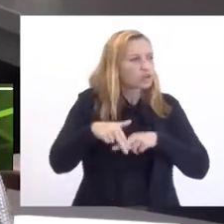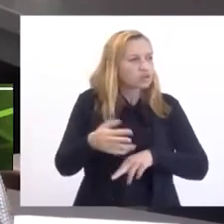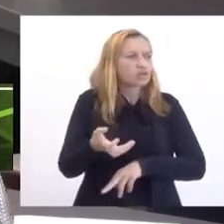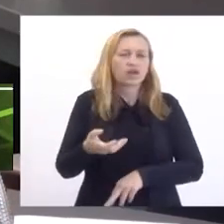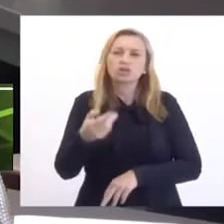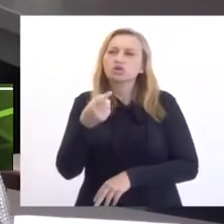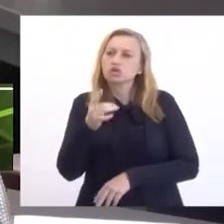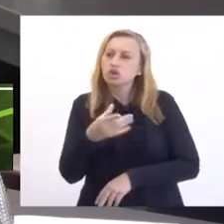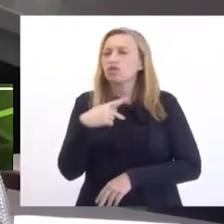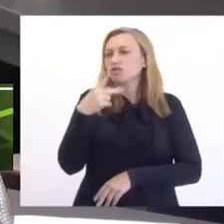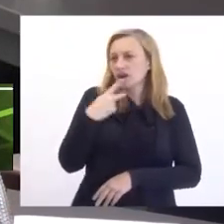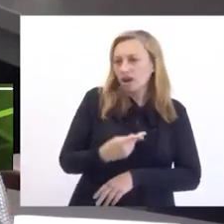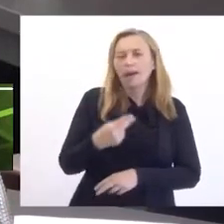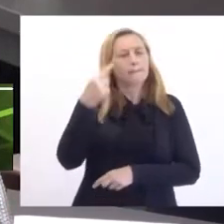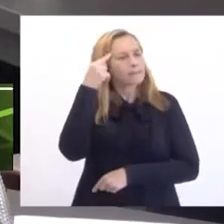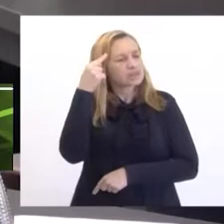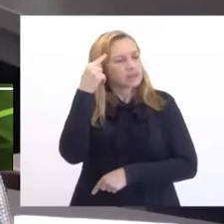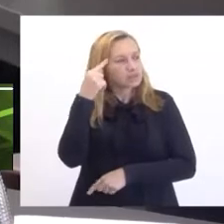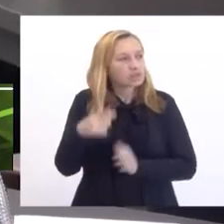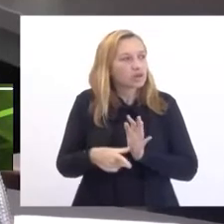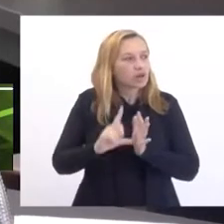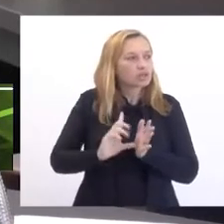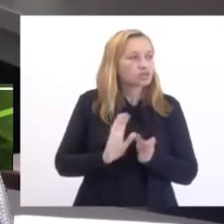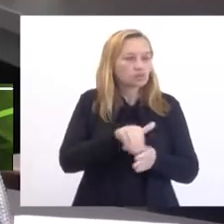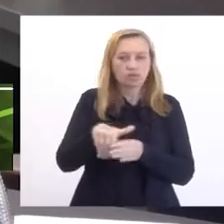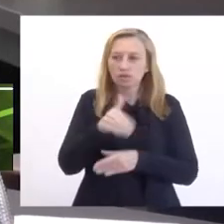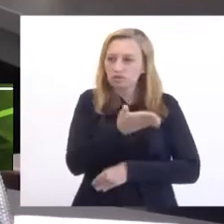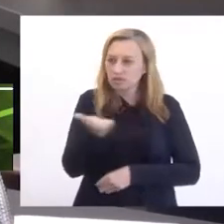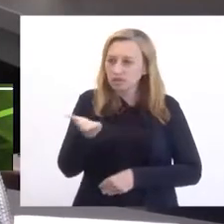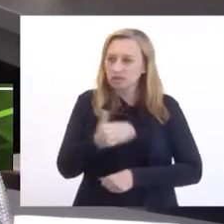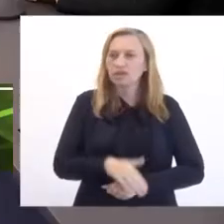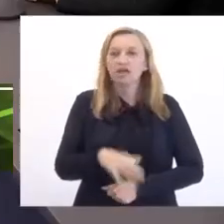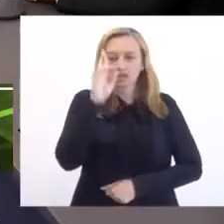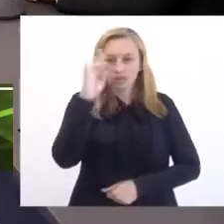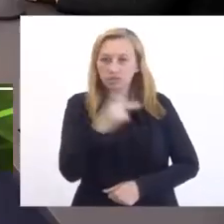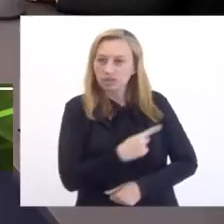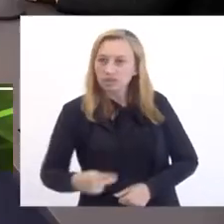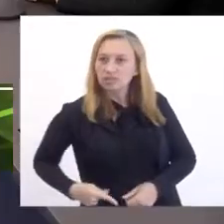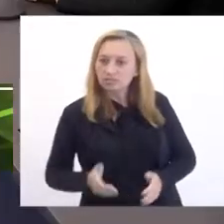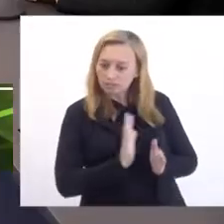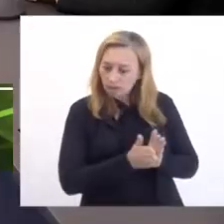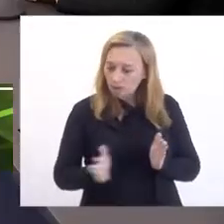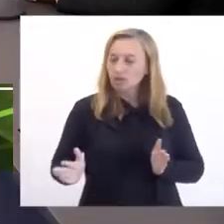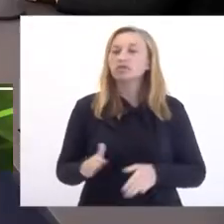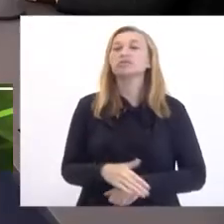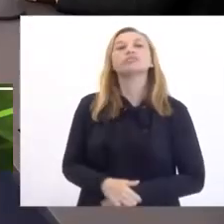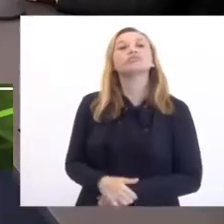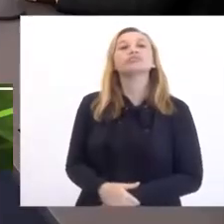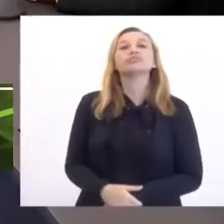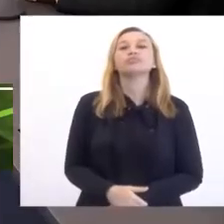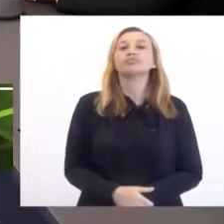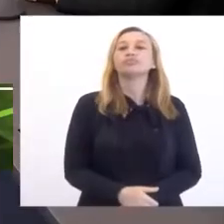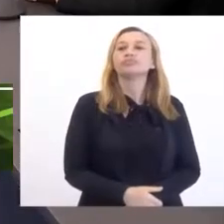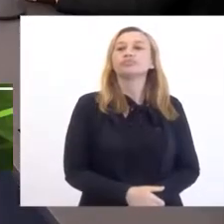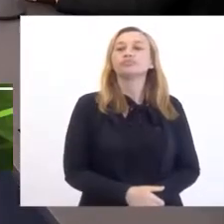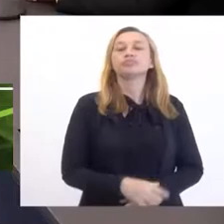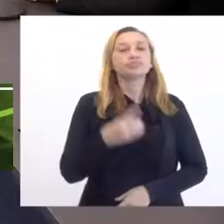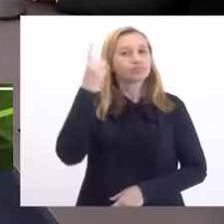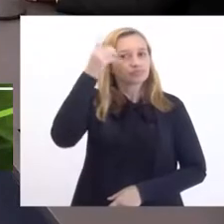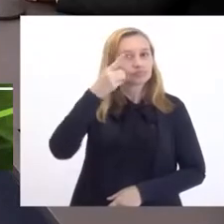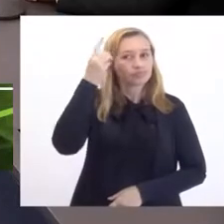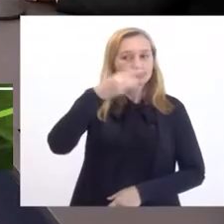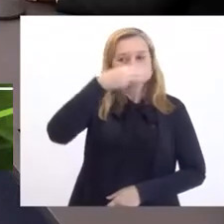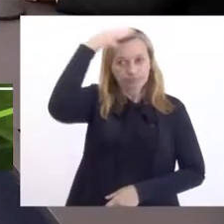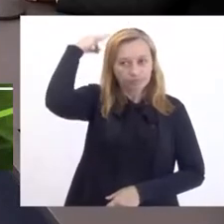refletir, fazer essa reflexão antes de exarar o voto com Vossa Excelência. Senhor presidente, pela ordem. Obrigado, nobre deputado Márcio